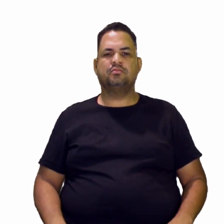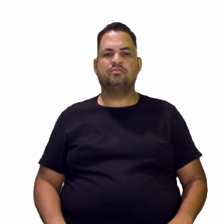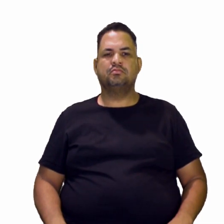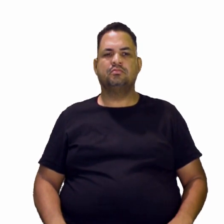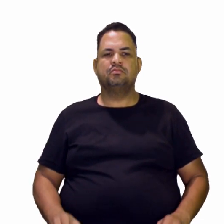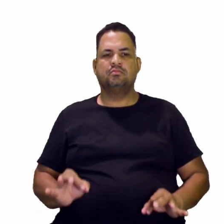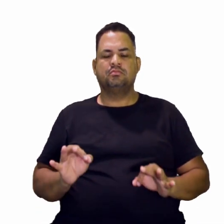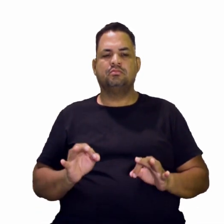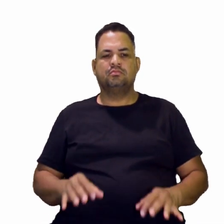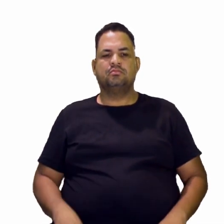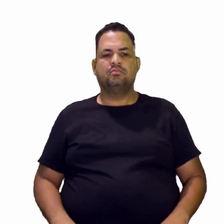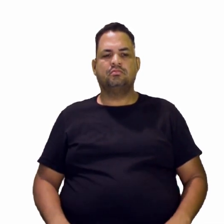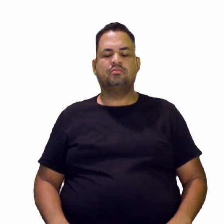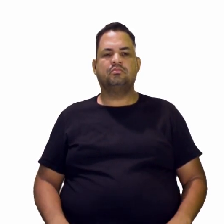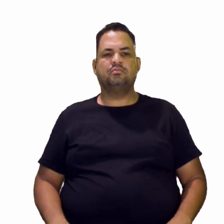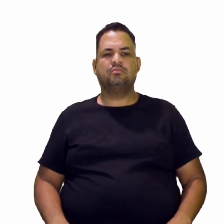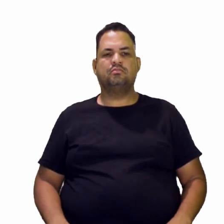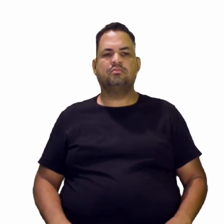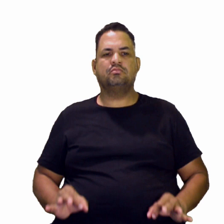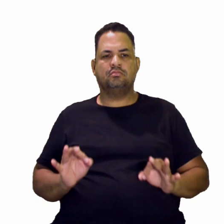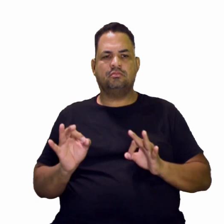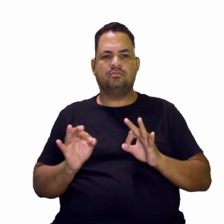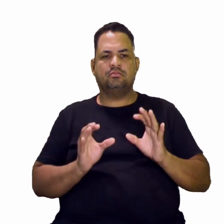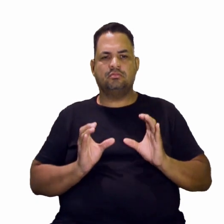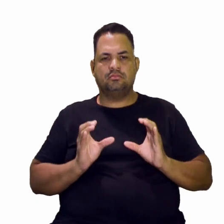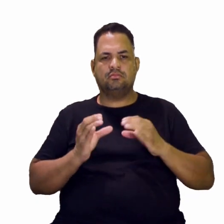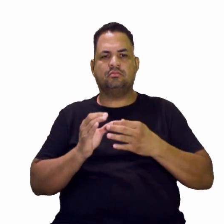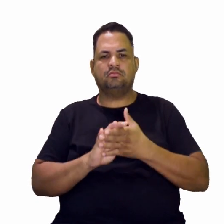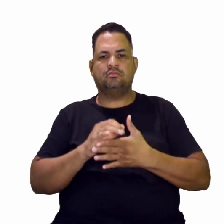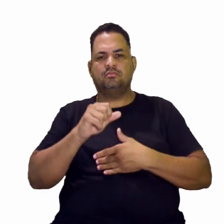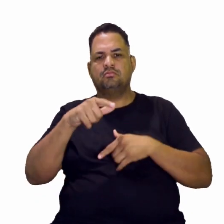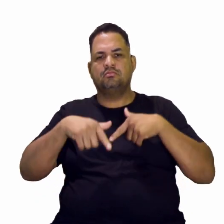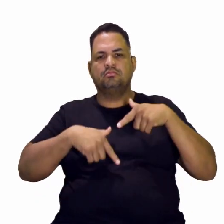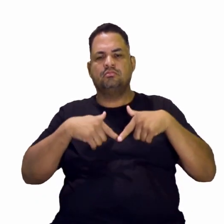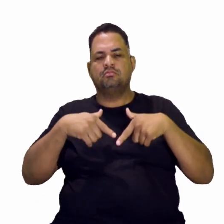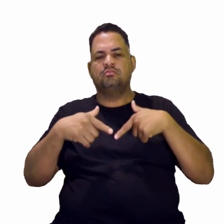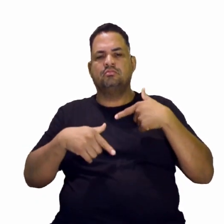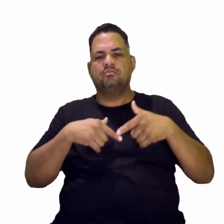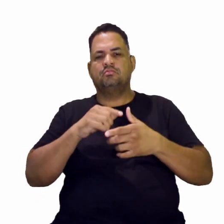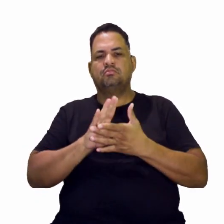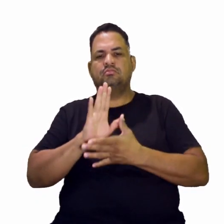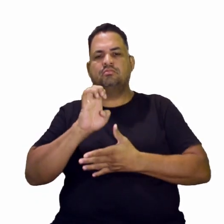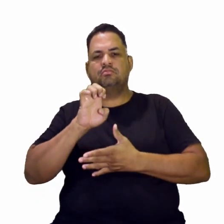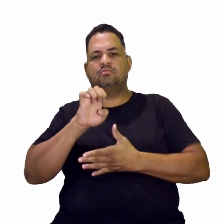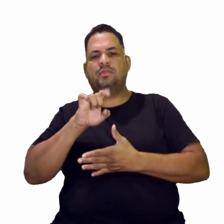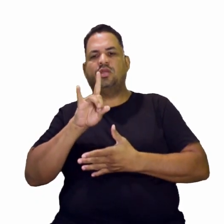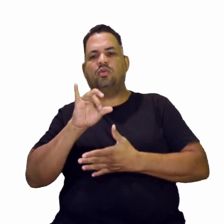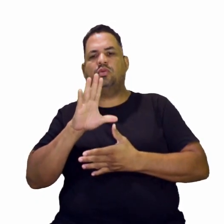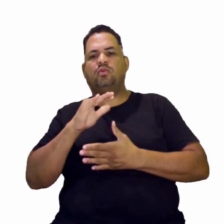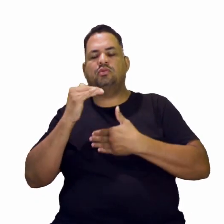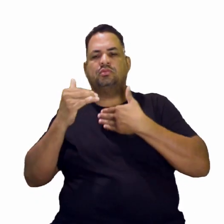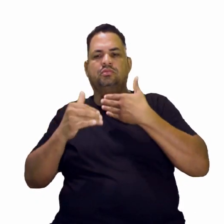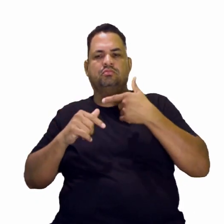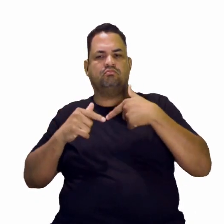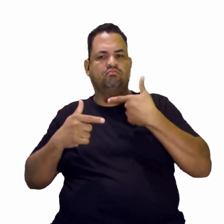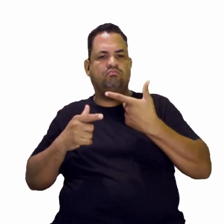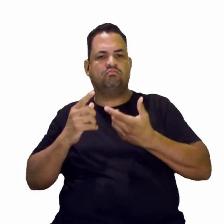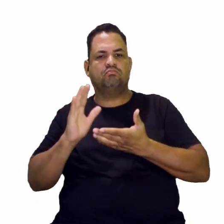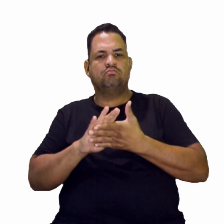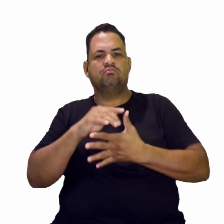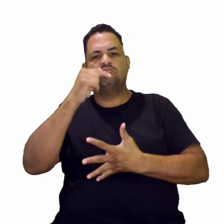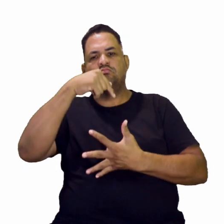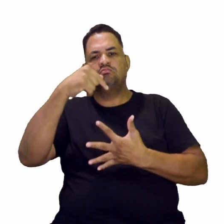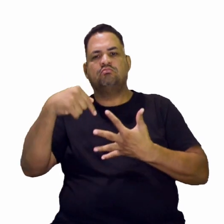O conjunto, isso aqui é interessante, pessoal. O conjunto de atividades ecológicas desempenhadas por